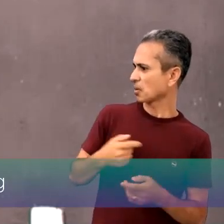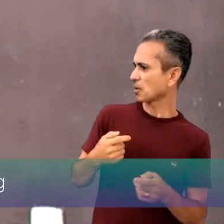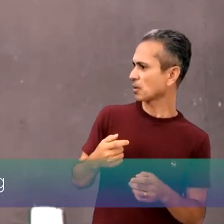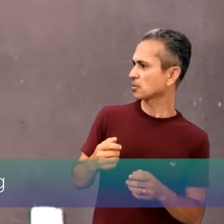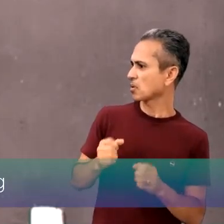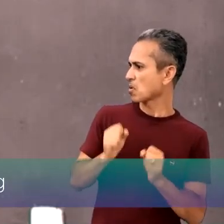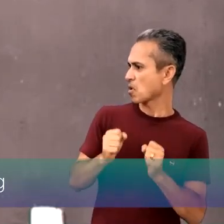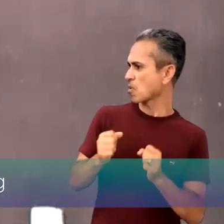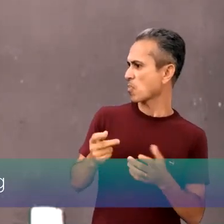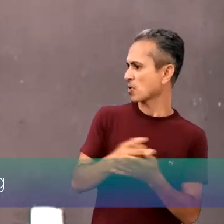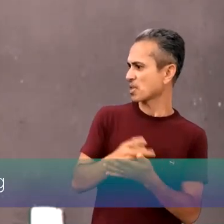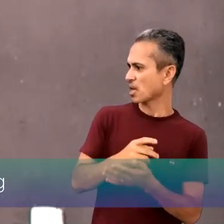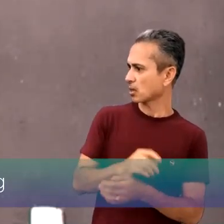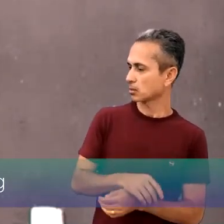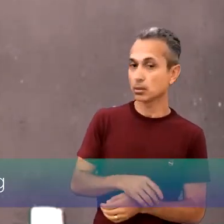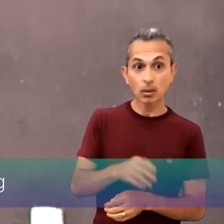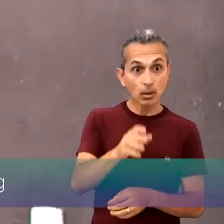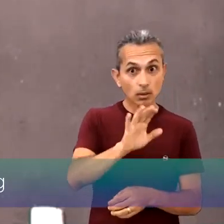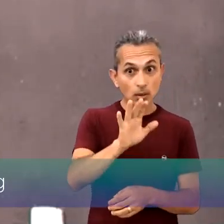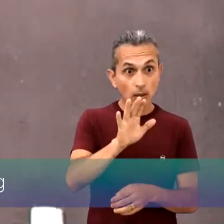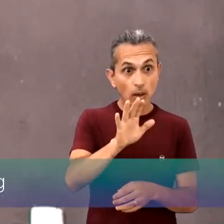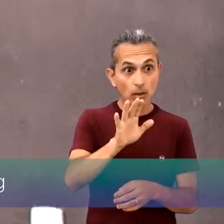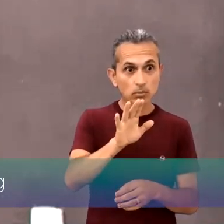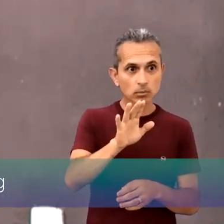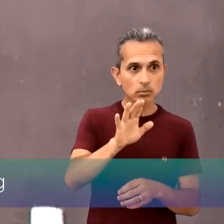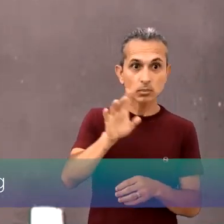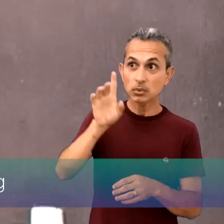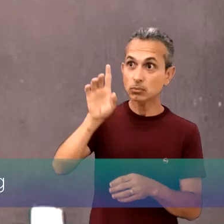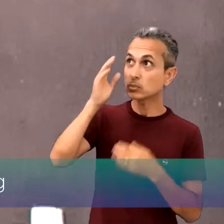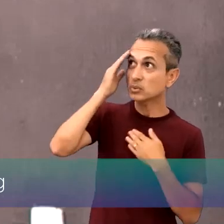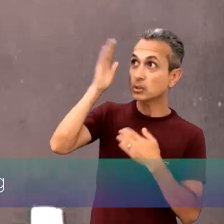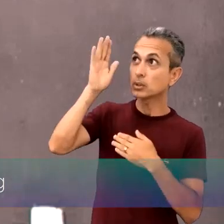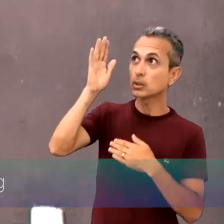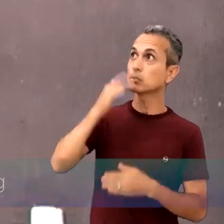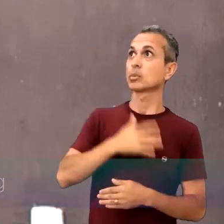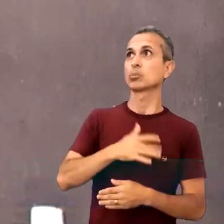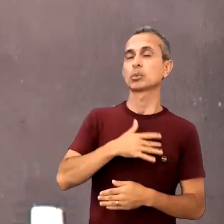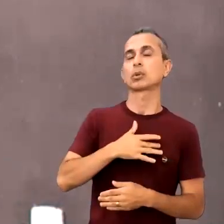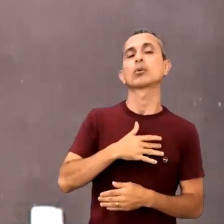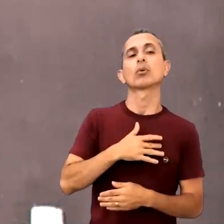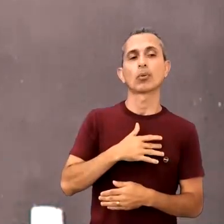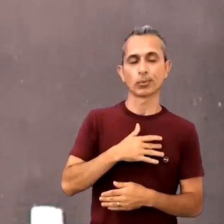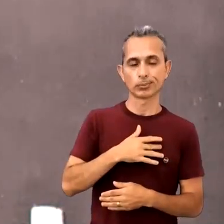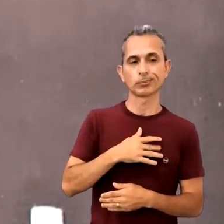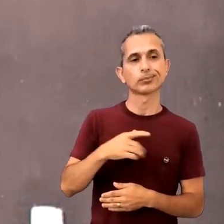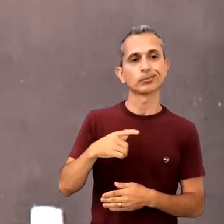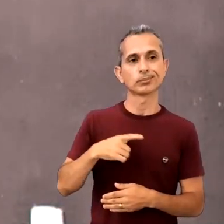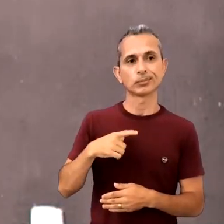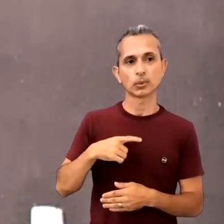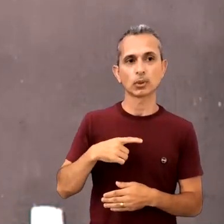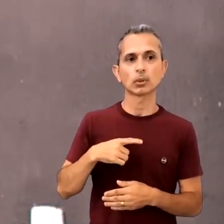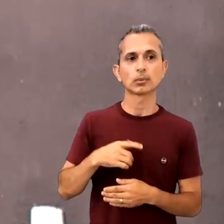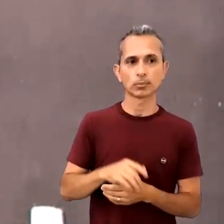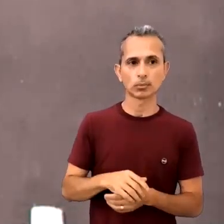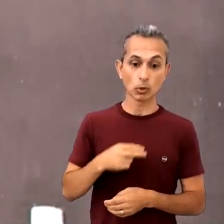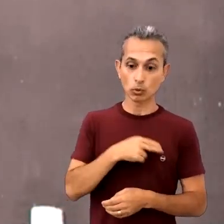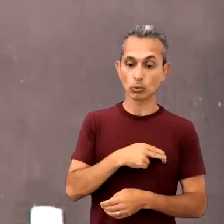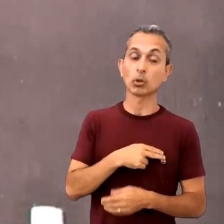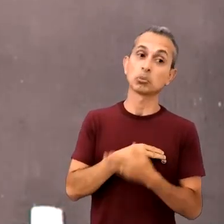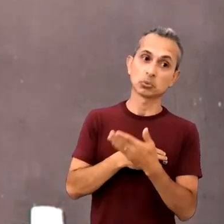seja o Senhor por sua misericórdia. Porque apesar do plano e das questões arriscadas na qual Noemi colocou